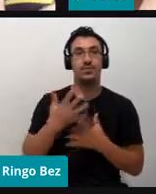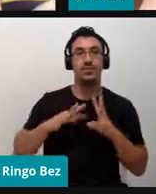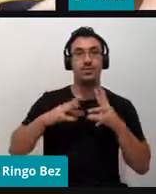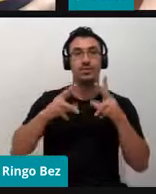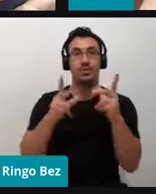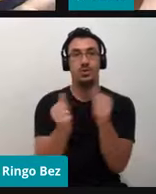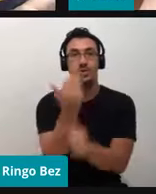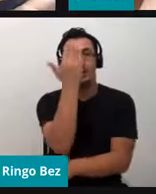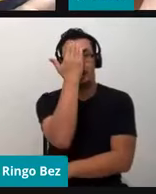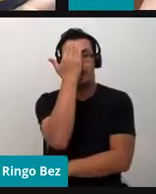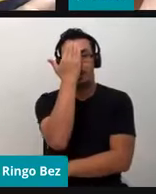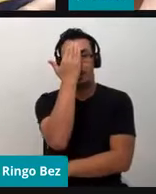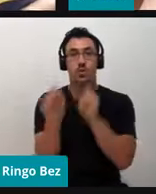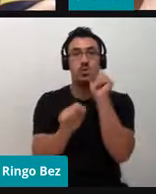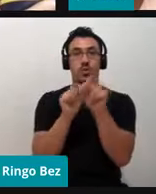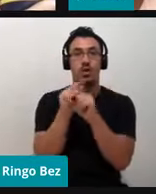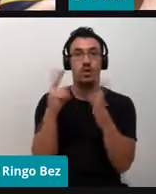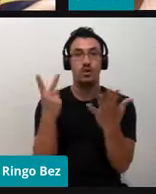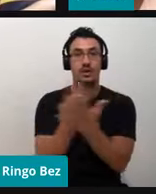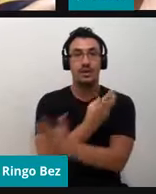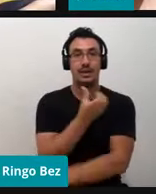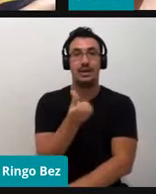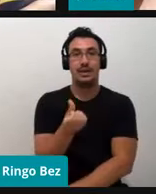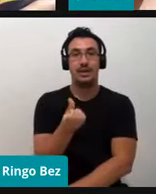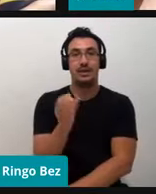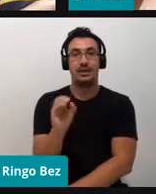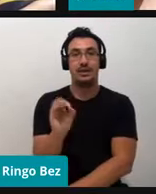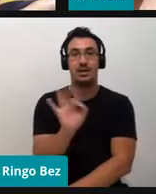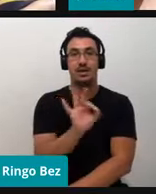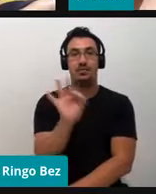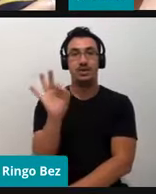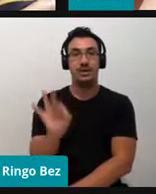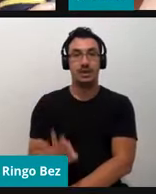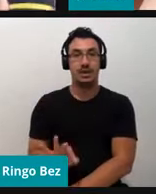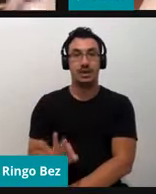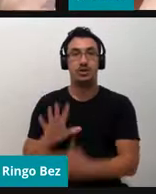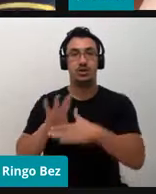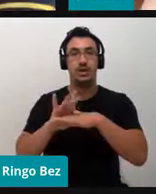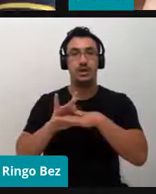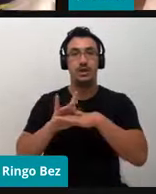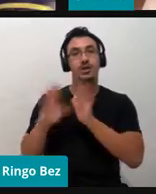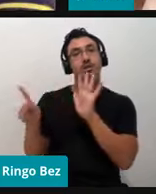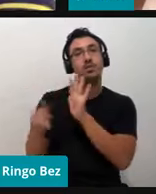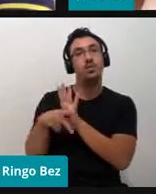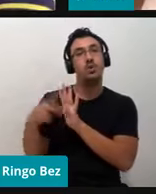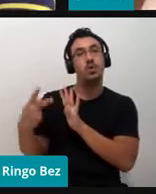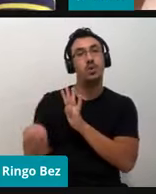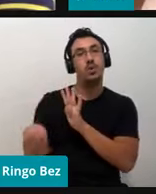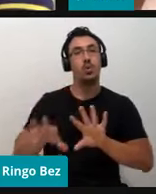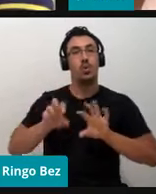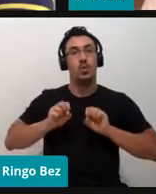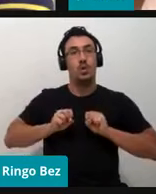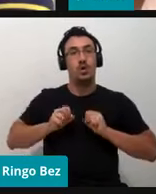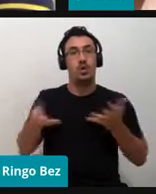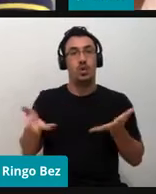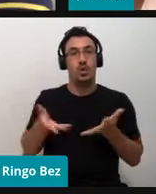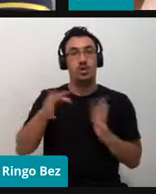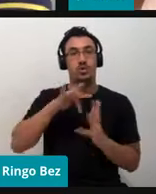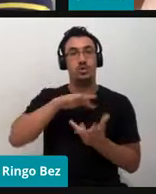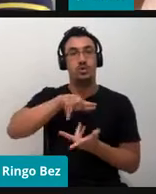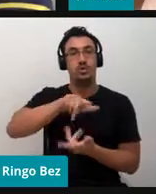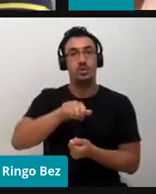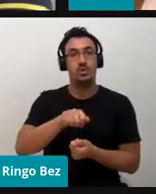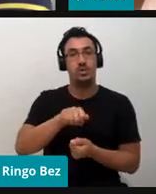né? 60% das doenças infecciosas emergentes hoje no planeta, que